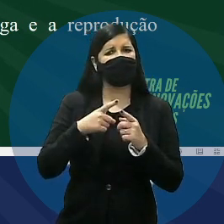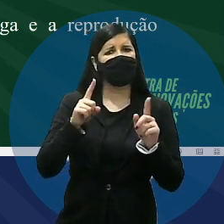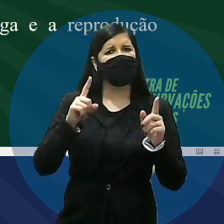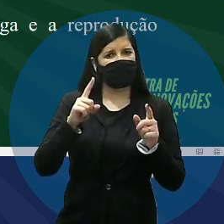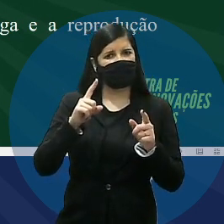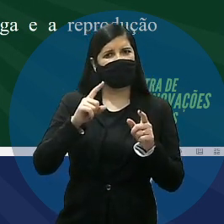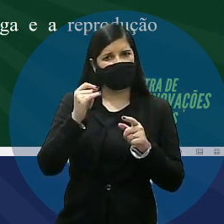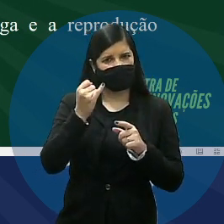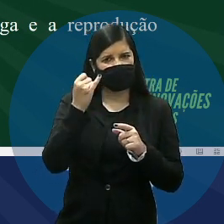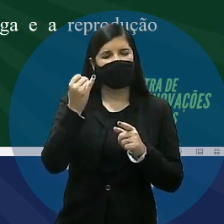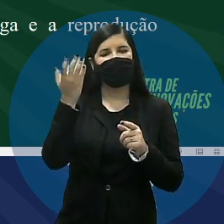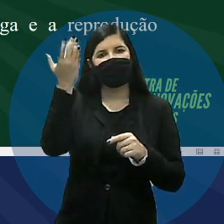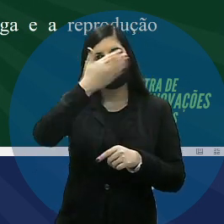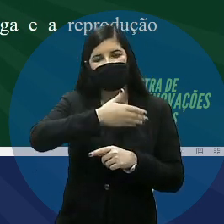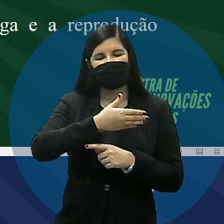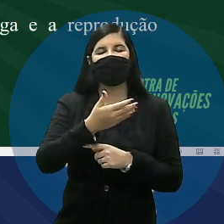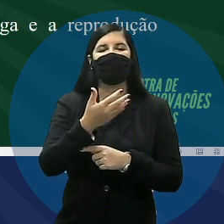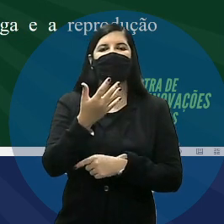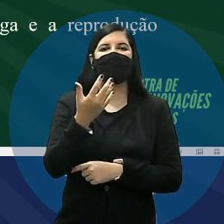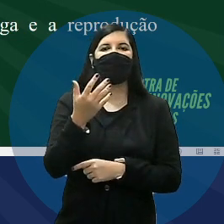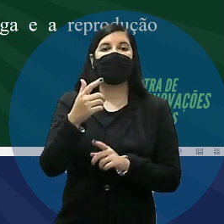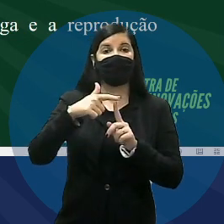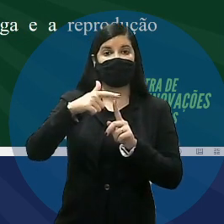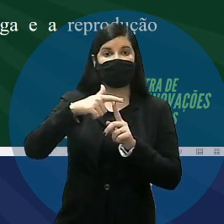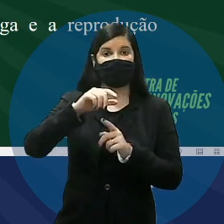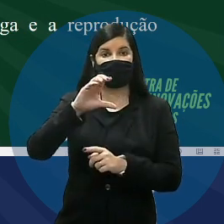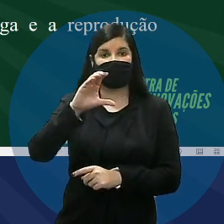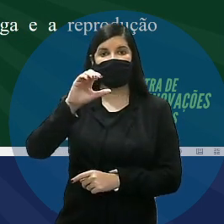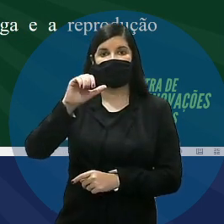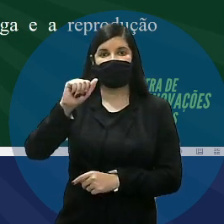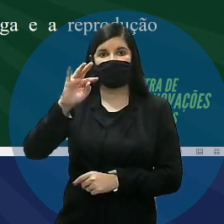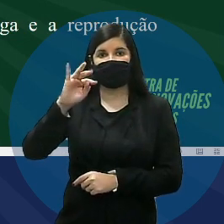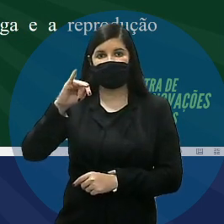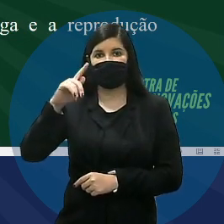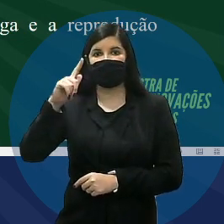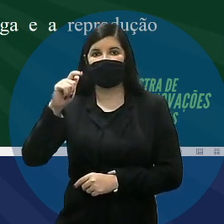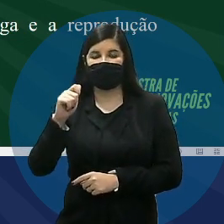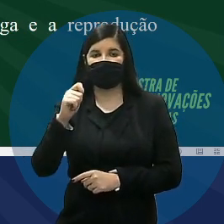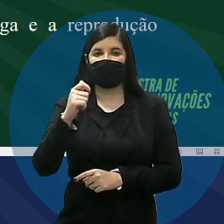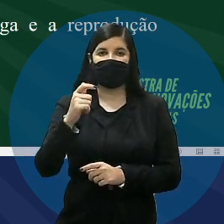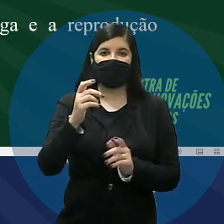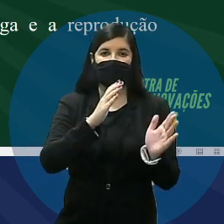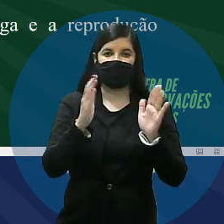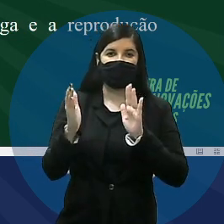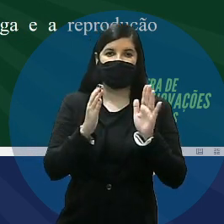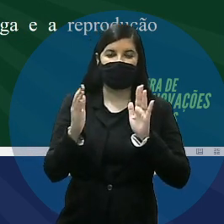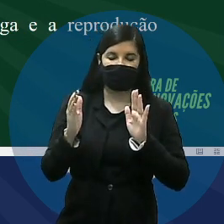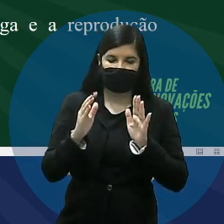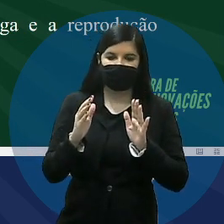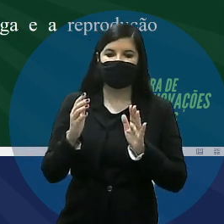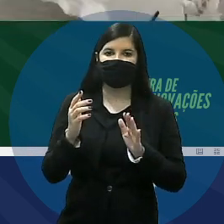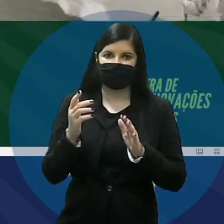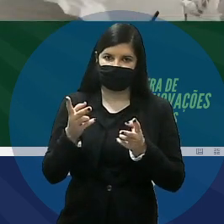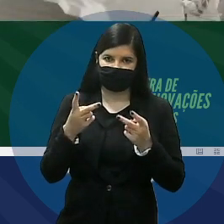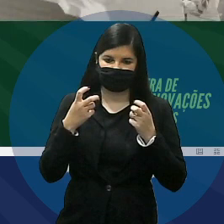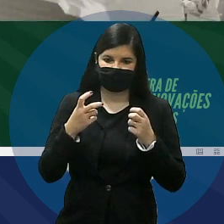bioma caatinga, enquanto uma visão que é reproduzida ao longo do tempo. Pode passar, por